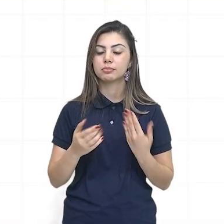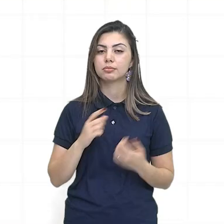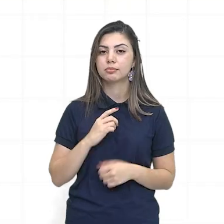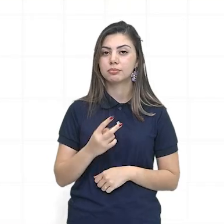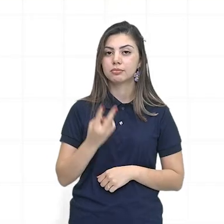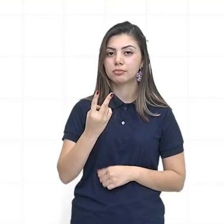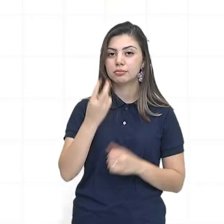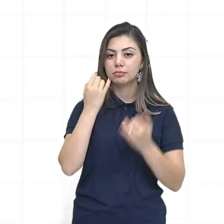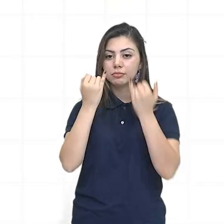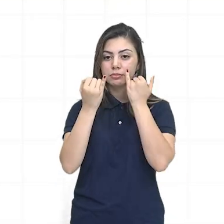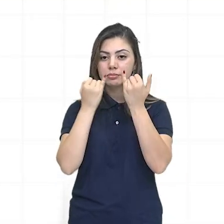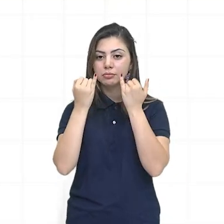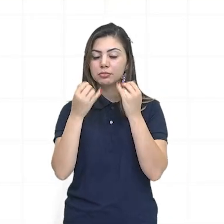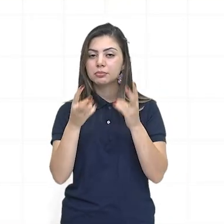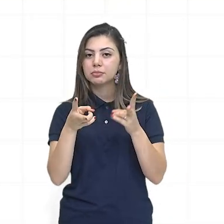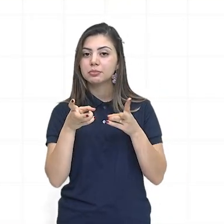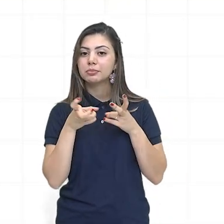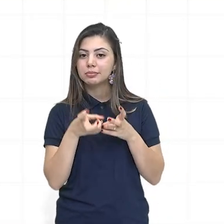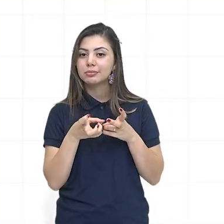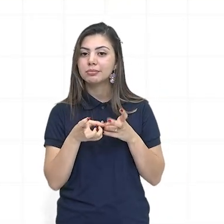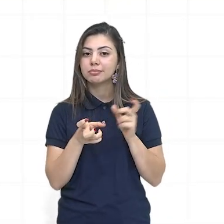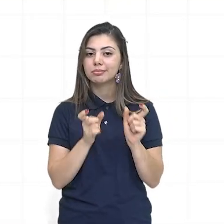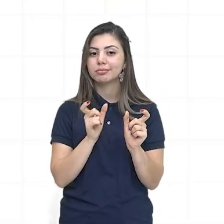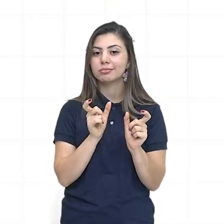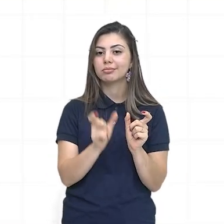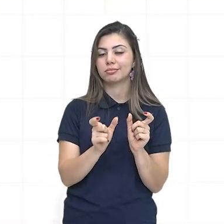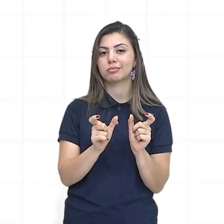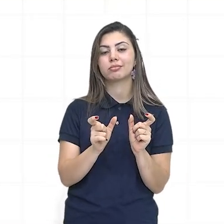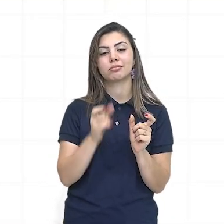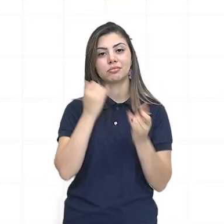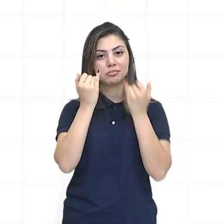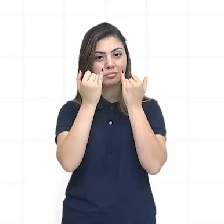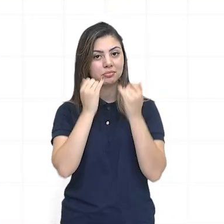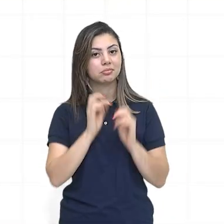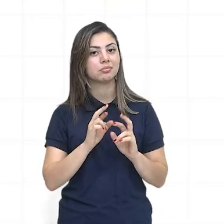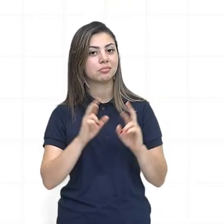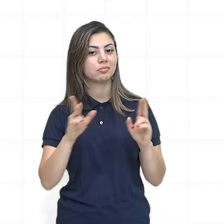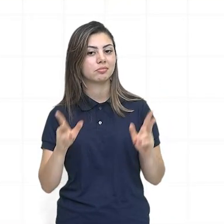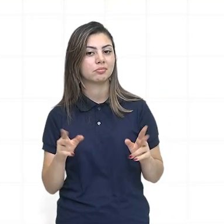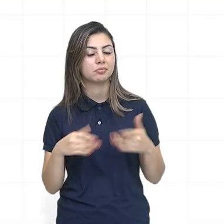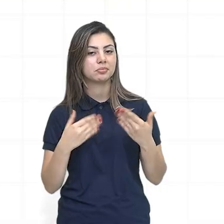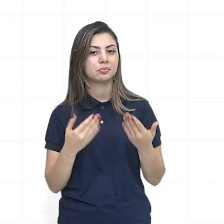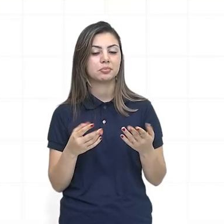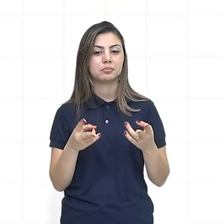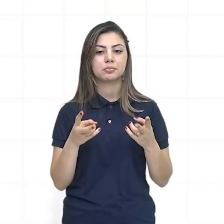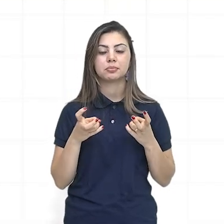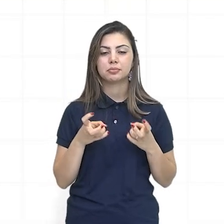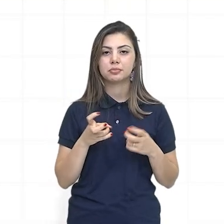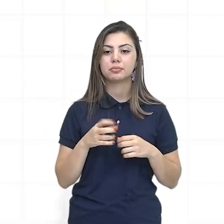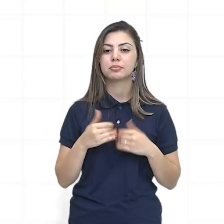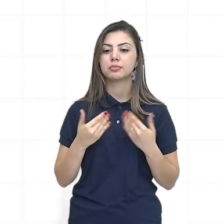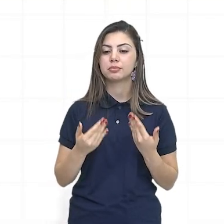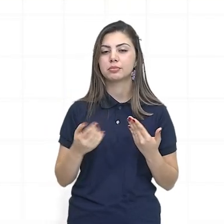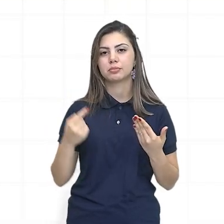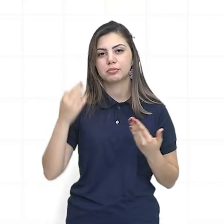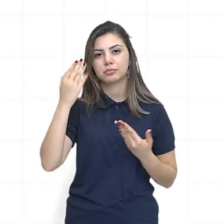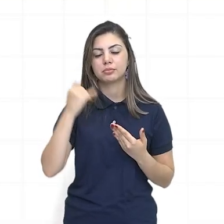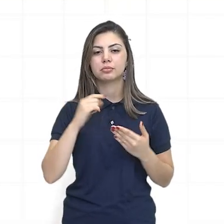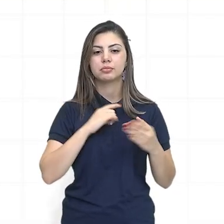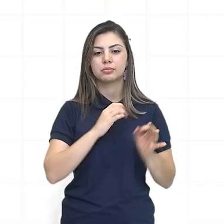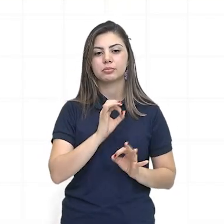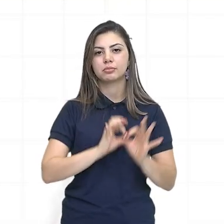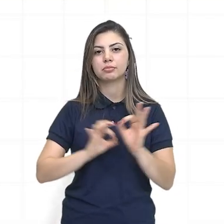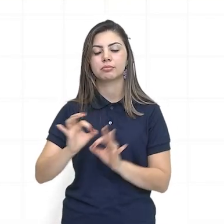aqui duas informações, ó, uma ao lado da outra, e duas informações distintas, né? Então, ó, pelo